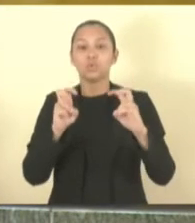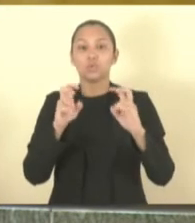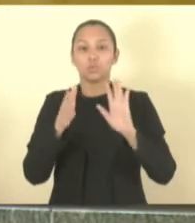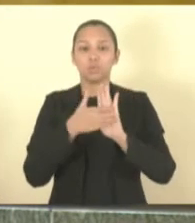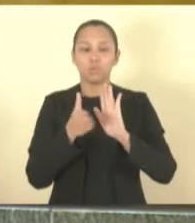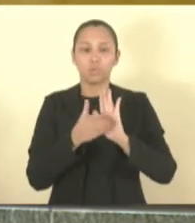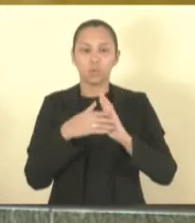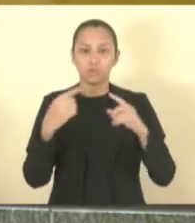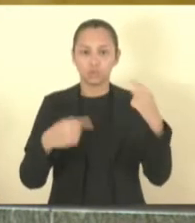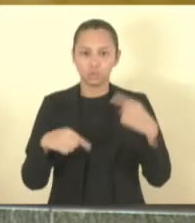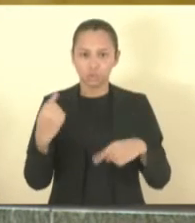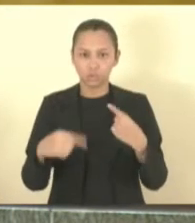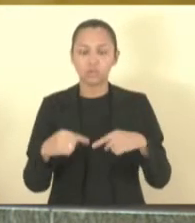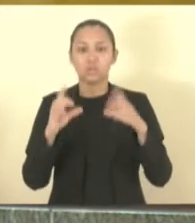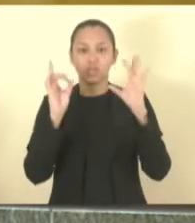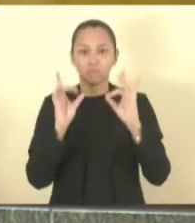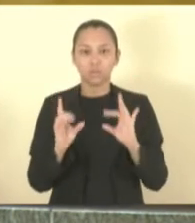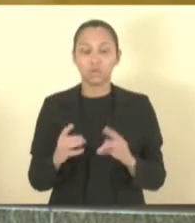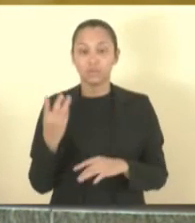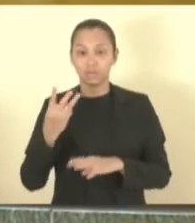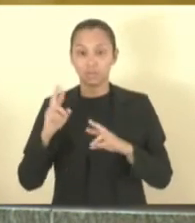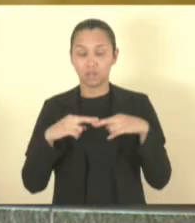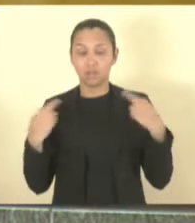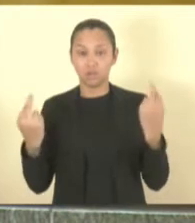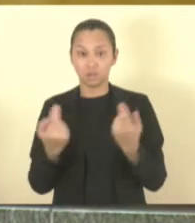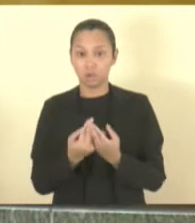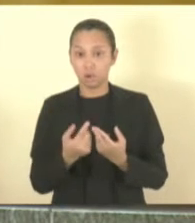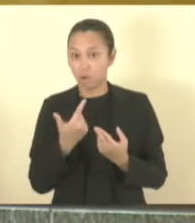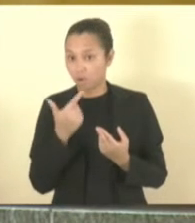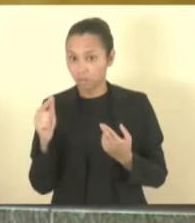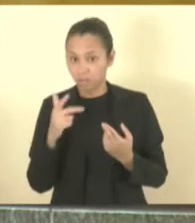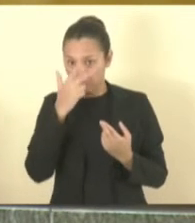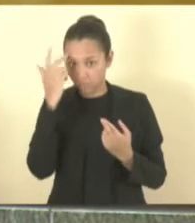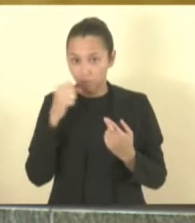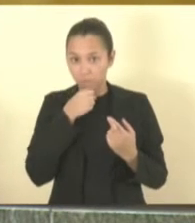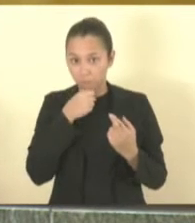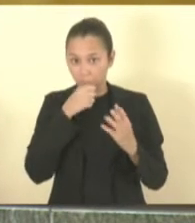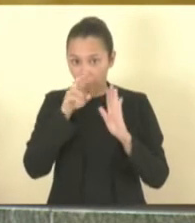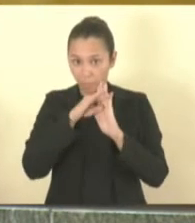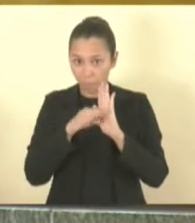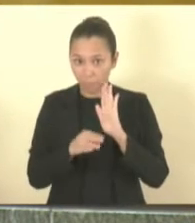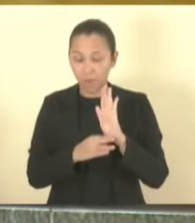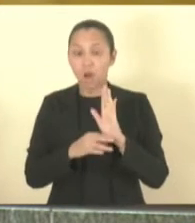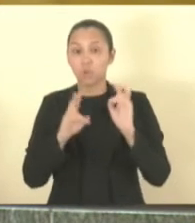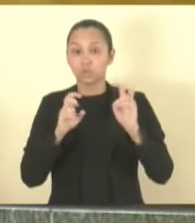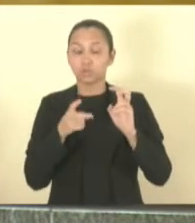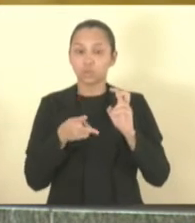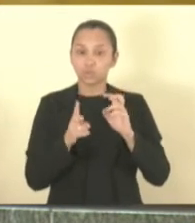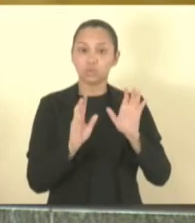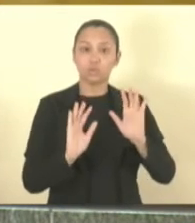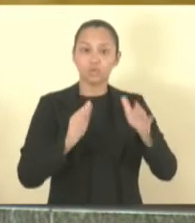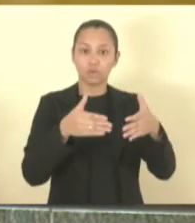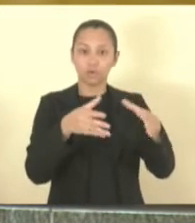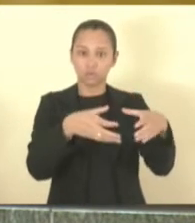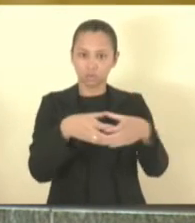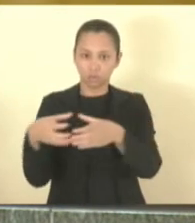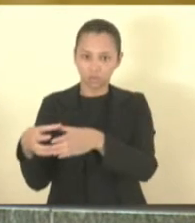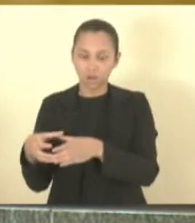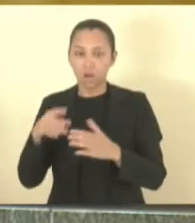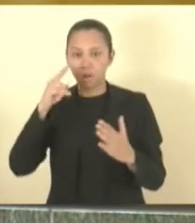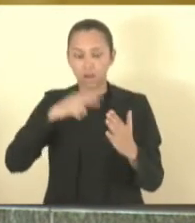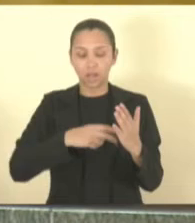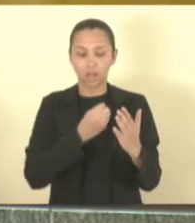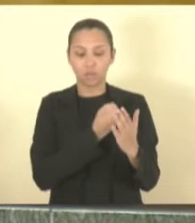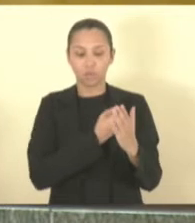proposições de discussão especial em terceira sessão, não havendo oradores inscritos, as matérias seguem para as comissões. Leia-se do item